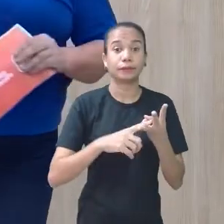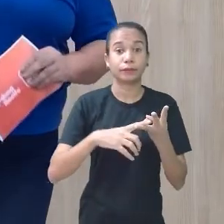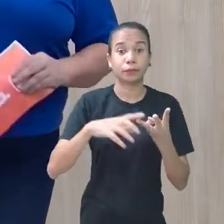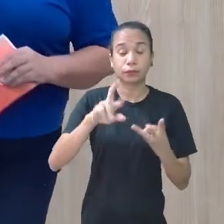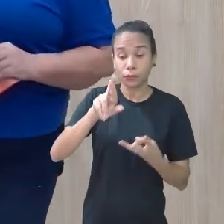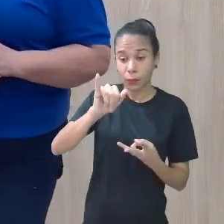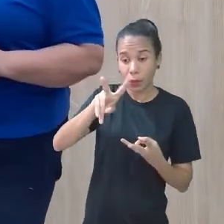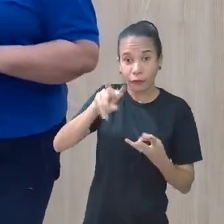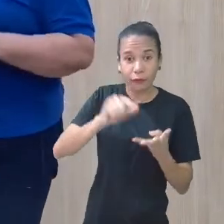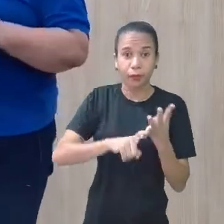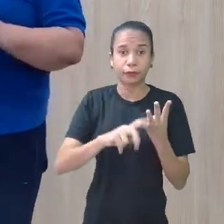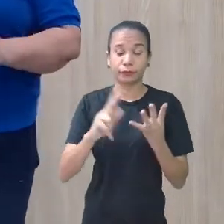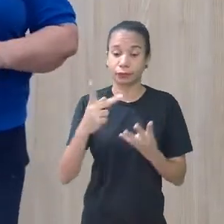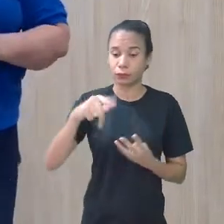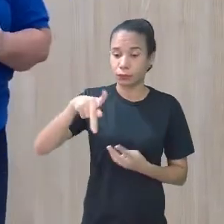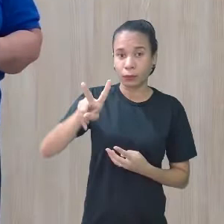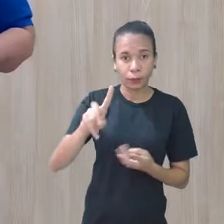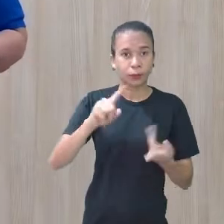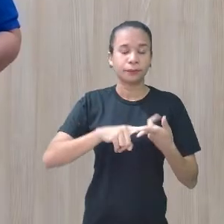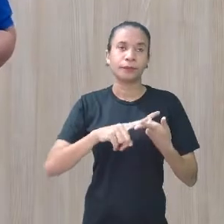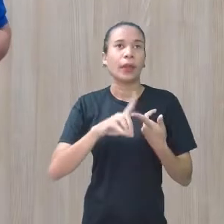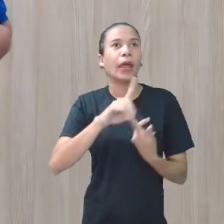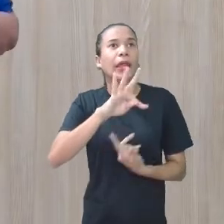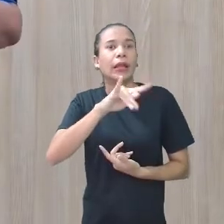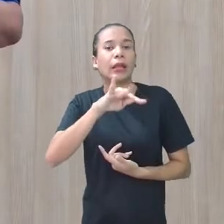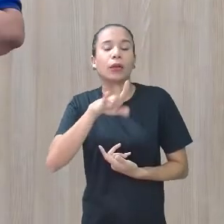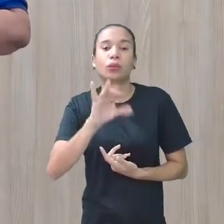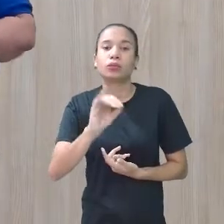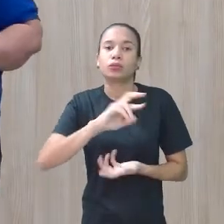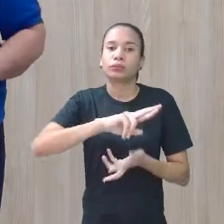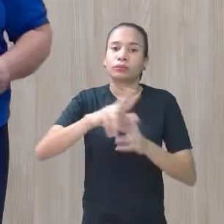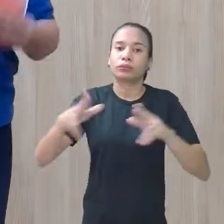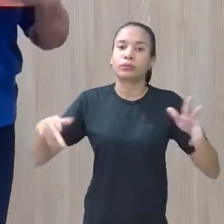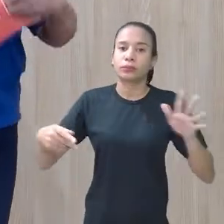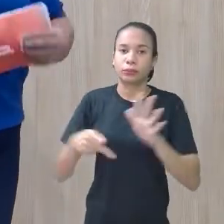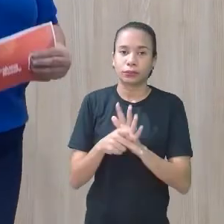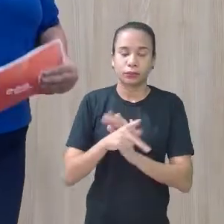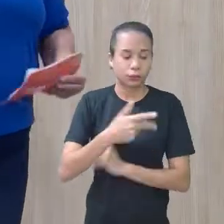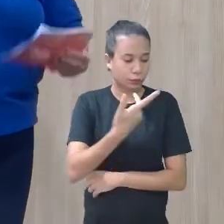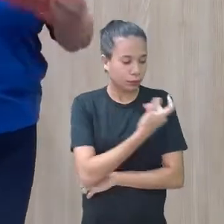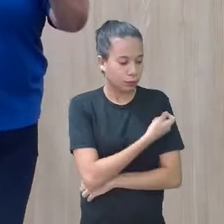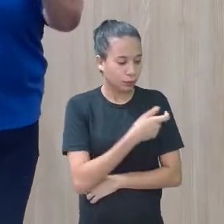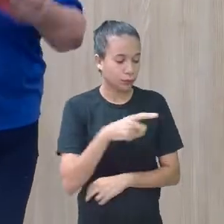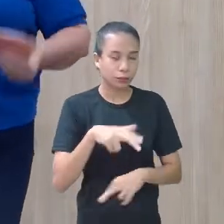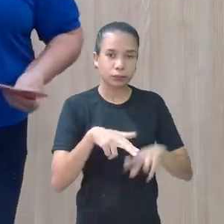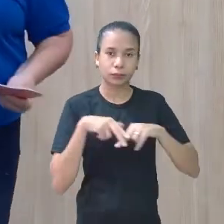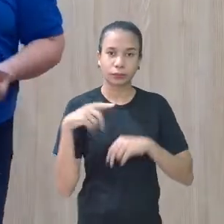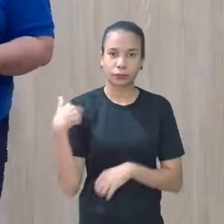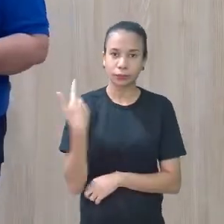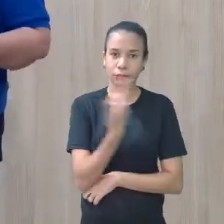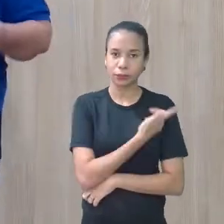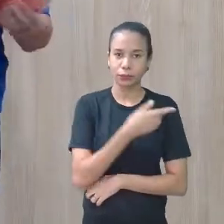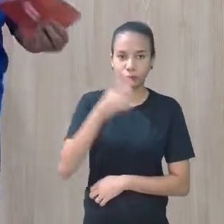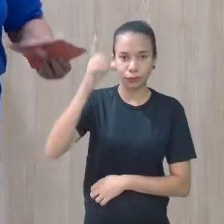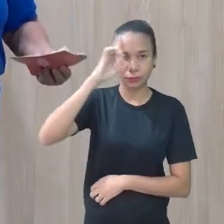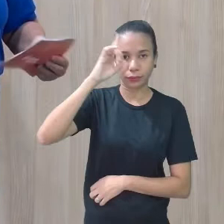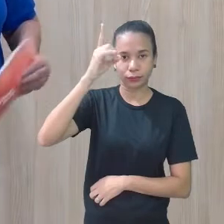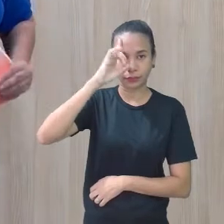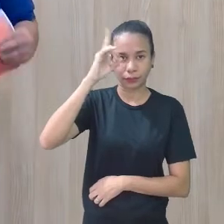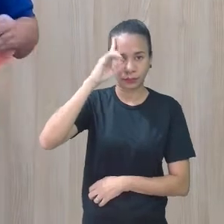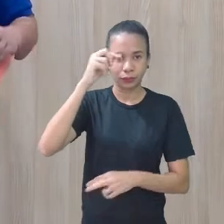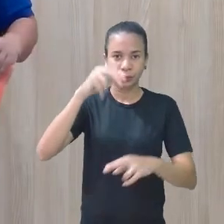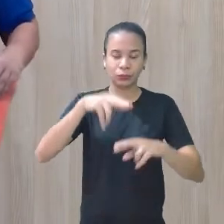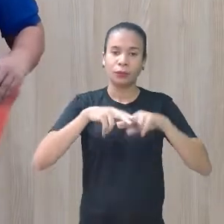raiva, o HPV, a difteria, o tétano. Então, muitas dessas vacinas já fazem parte do nosso dia a